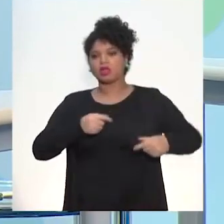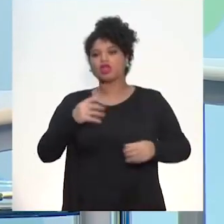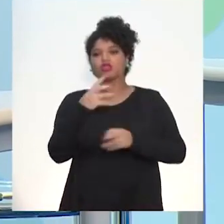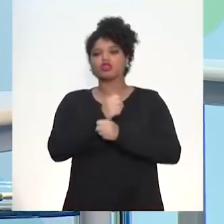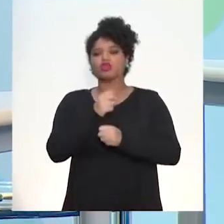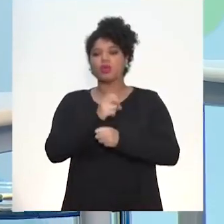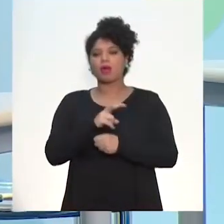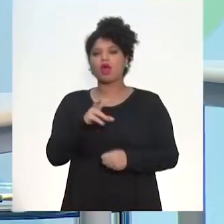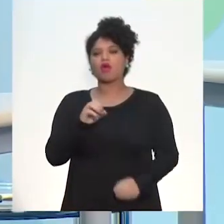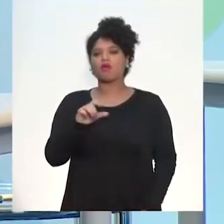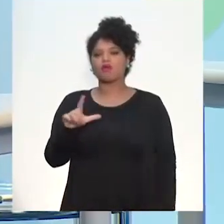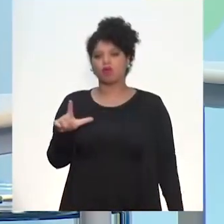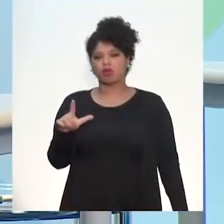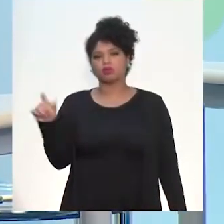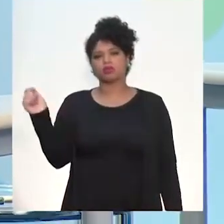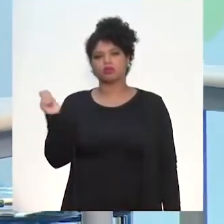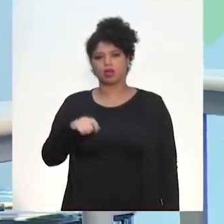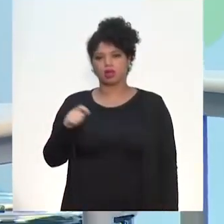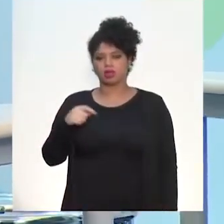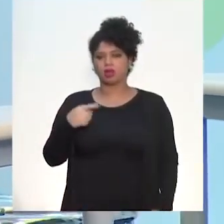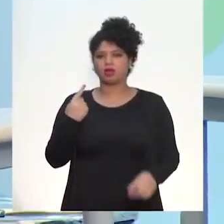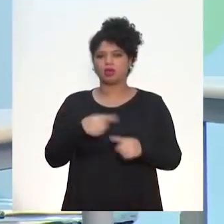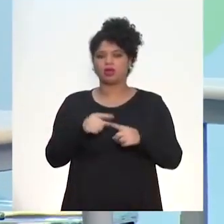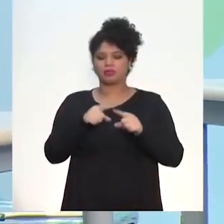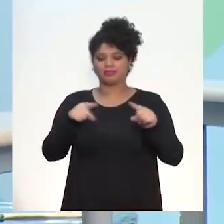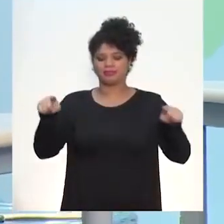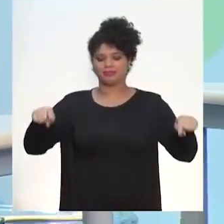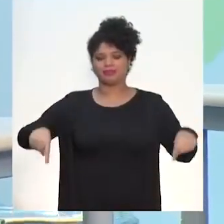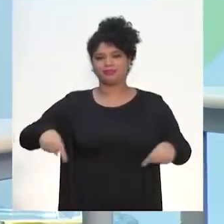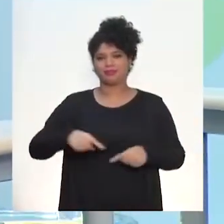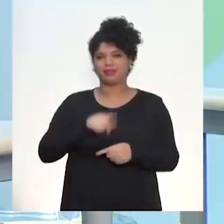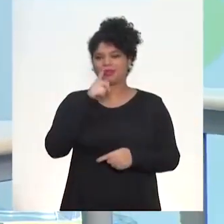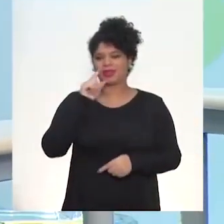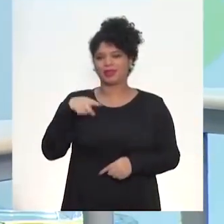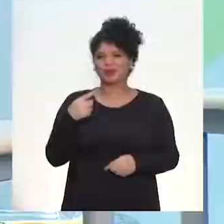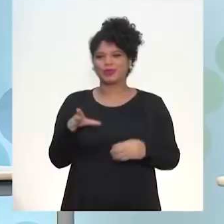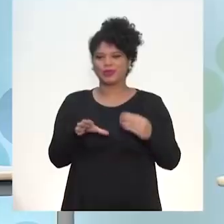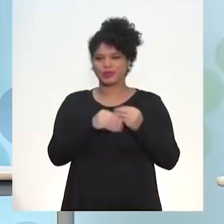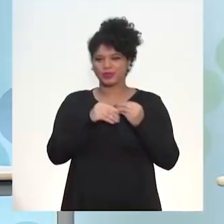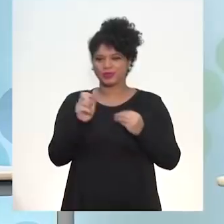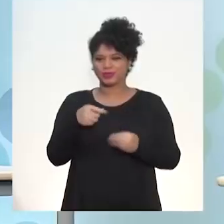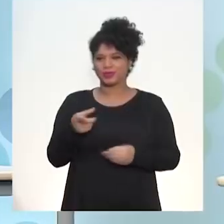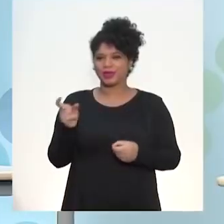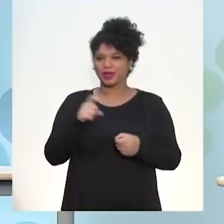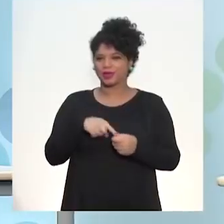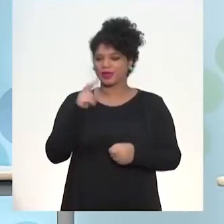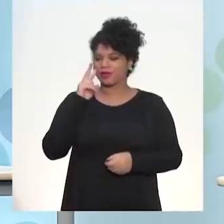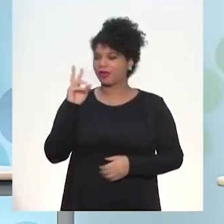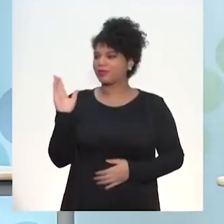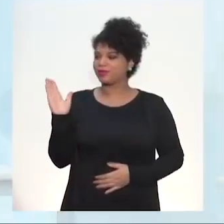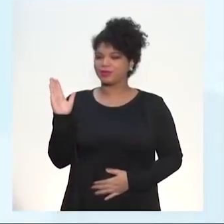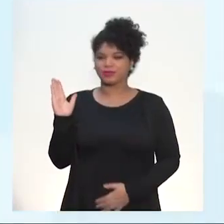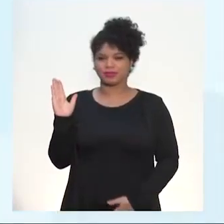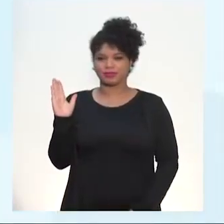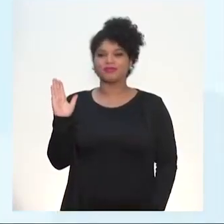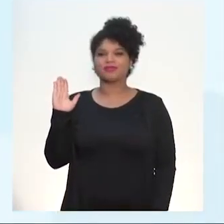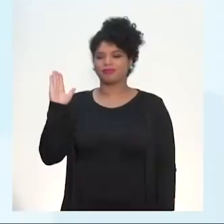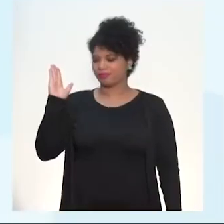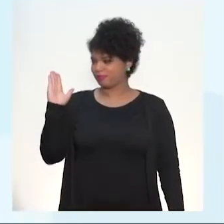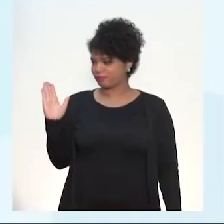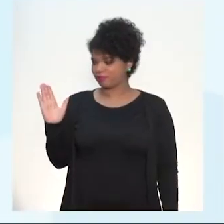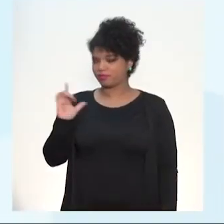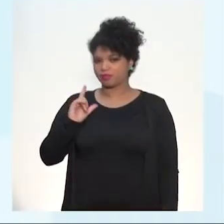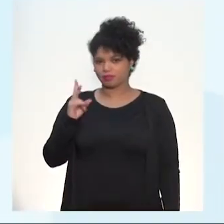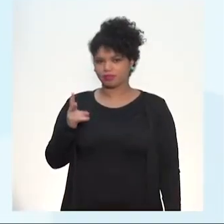ou a capacidade, no caso, né, porque é a capacidade da piscina, para depois juntar, tá bom? Então, pode voltar lá para a tela? Então, eu quero que vocês observem que